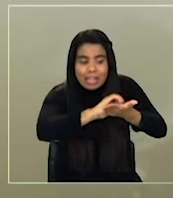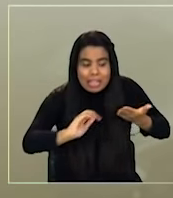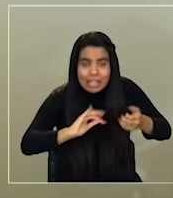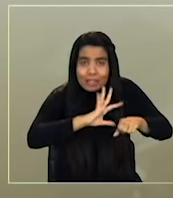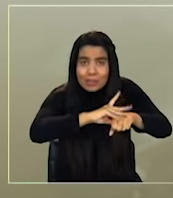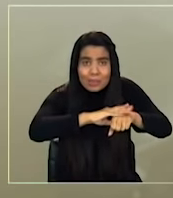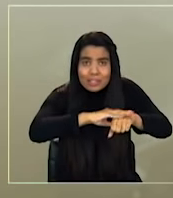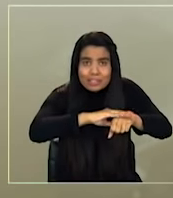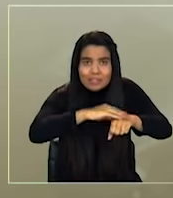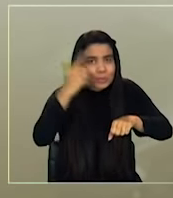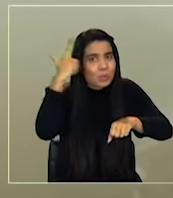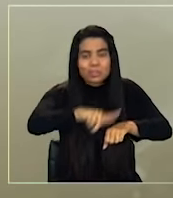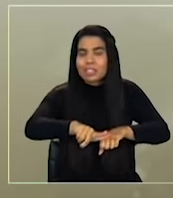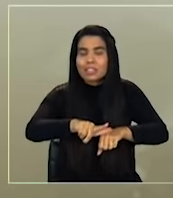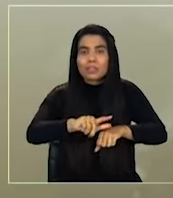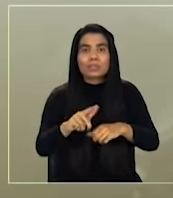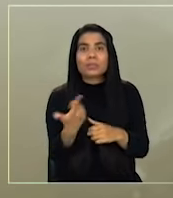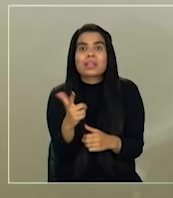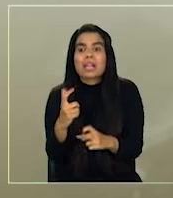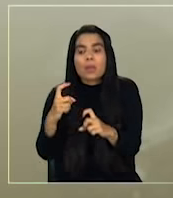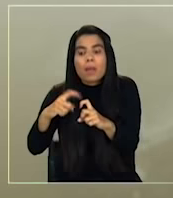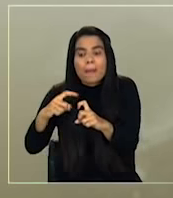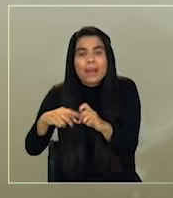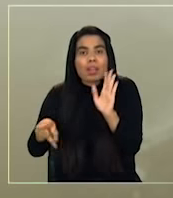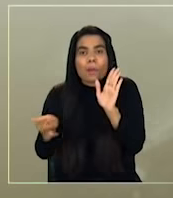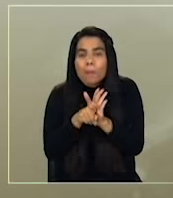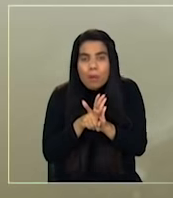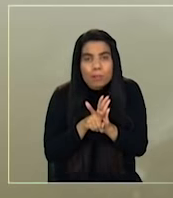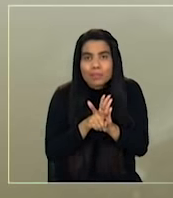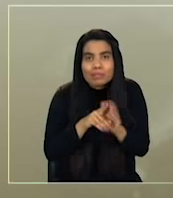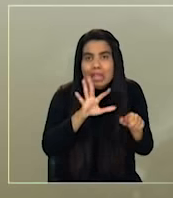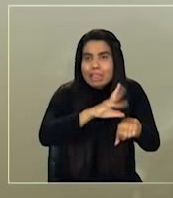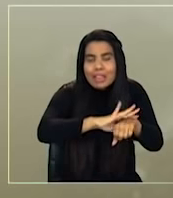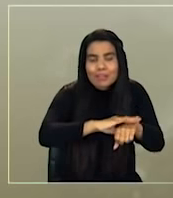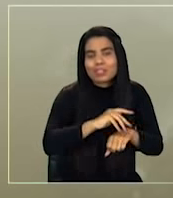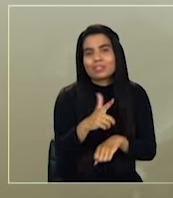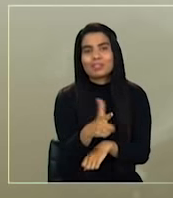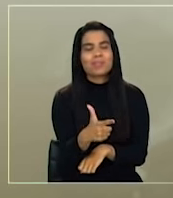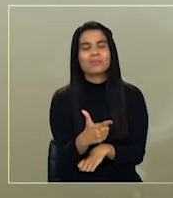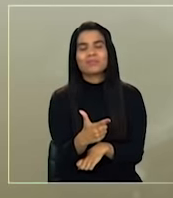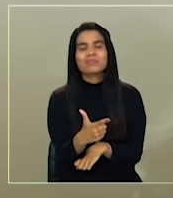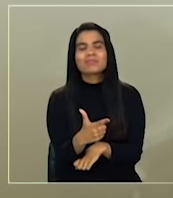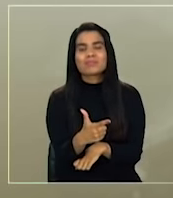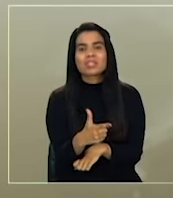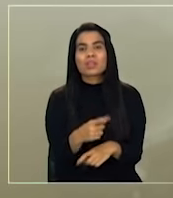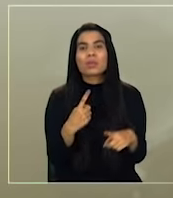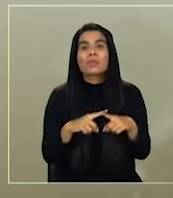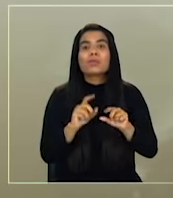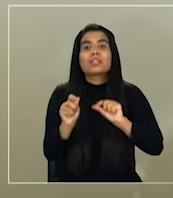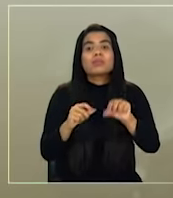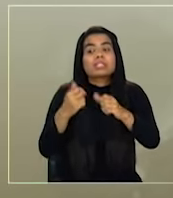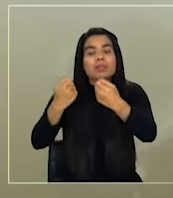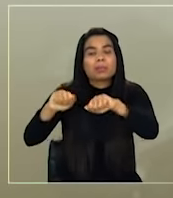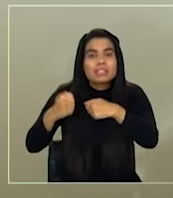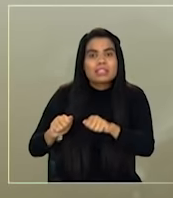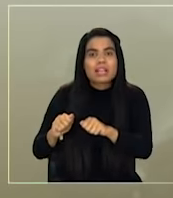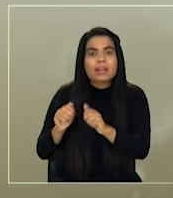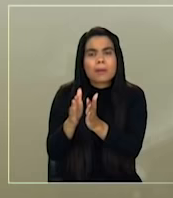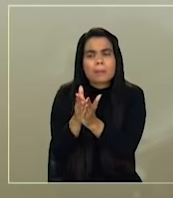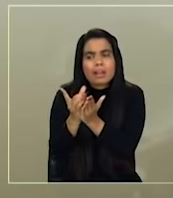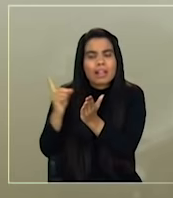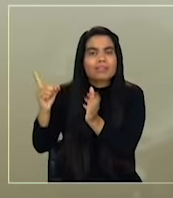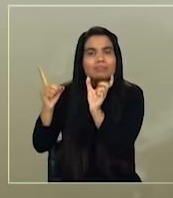o especialista que possa remover a doença. Ali chega o quê? A palavra. Você que está me